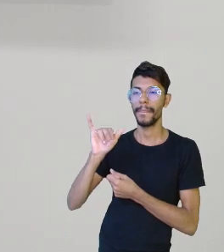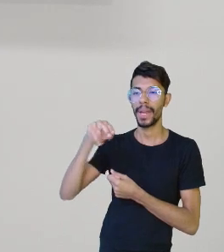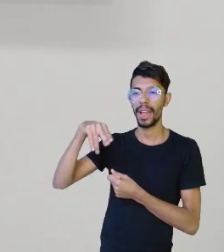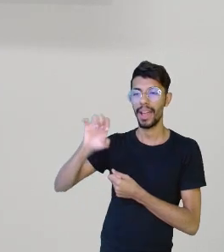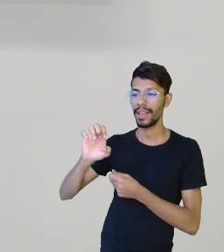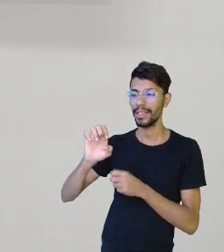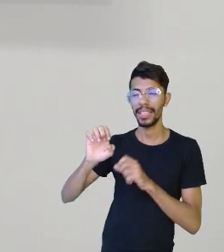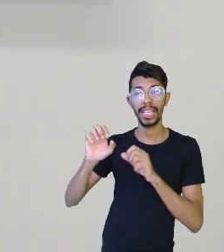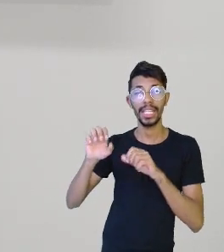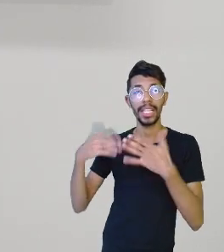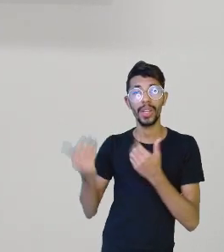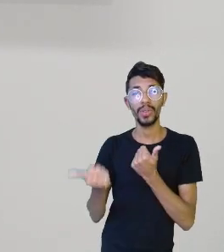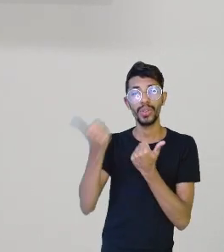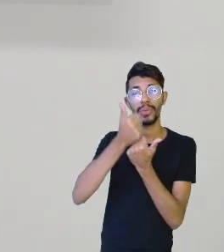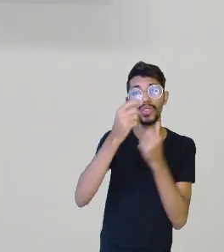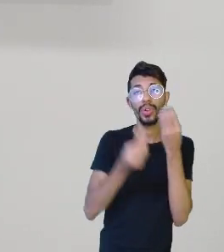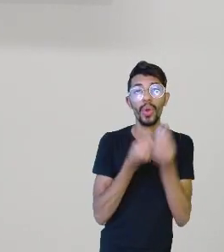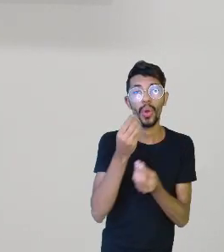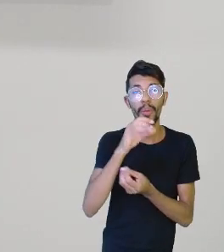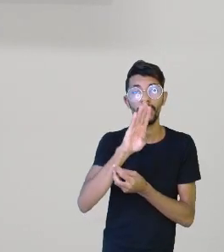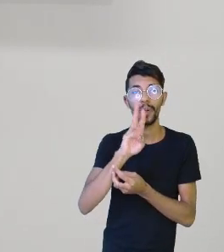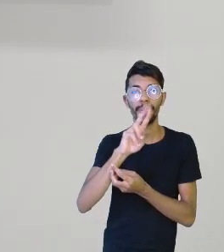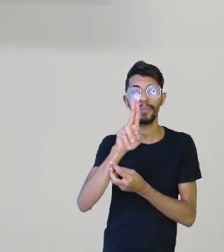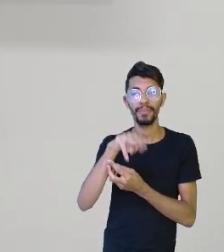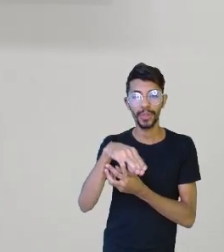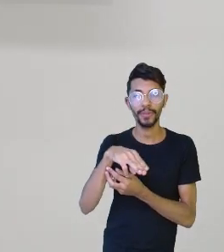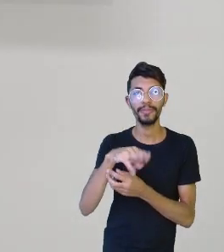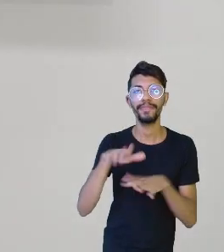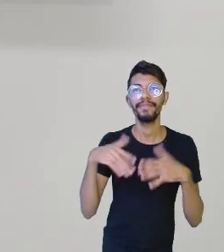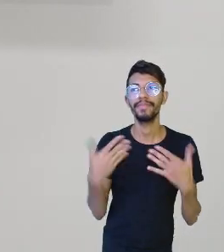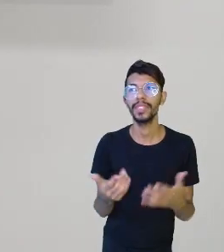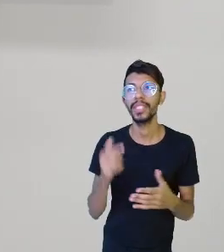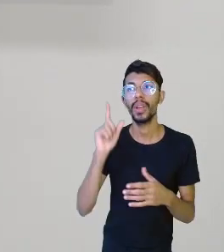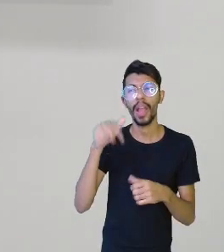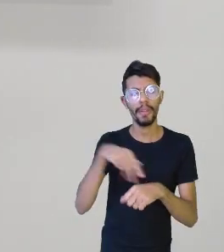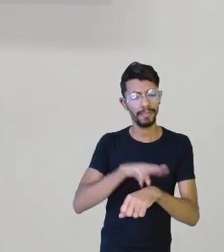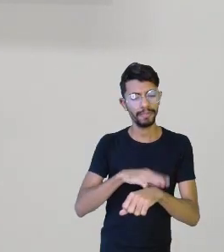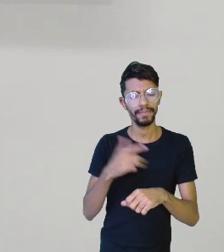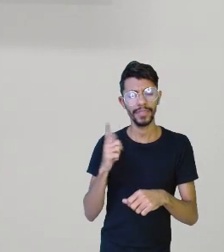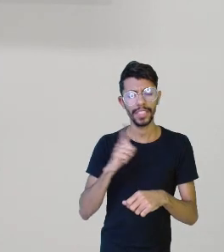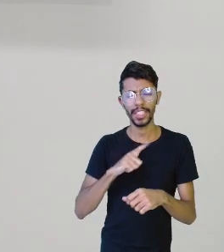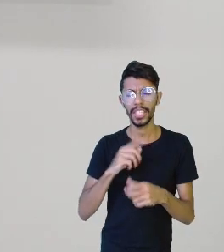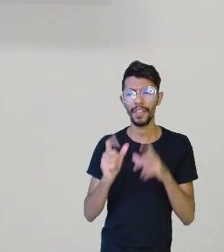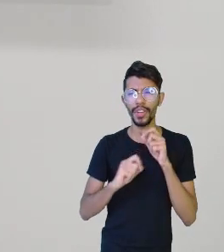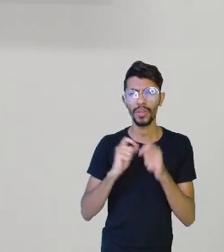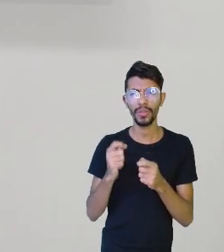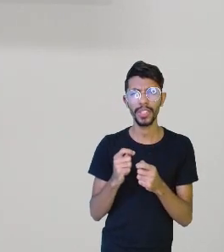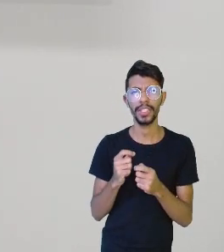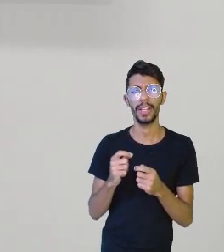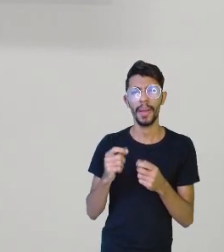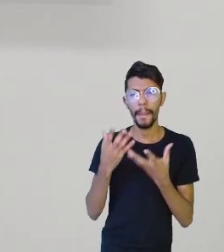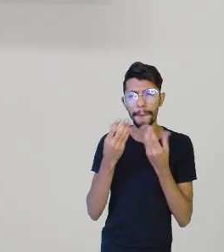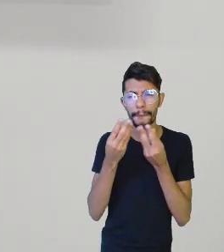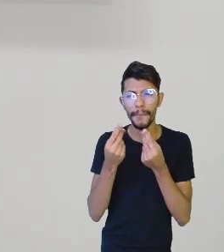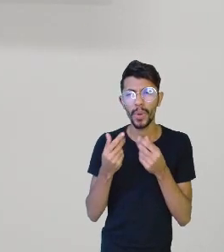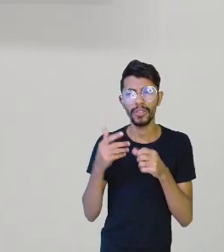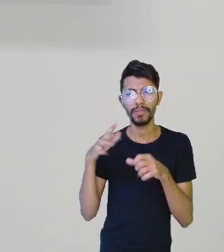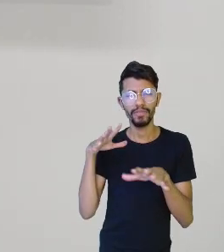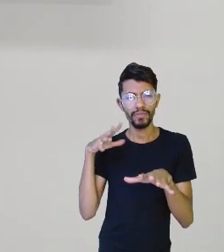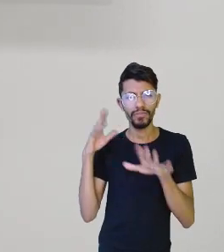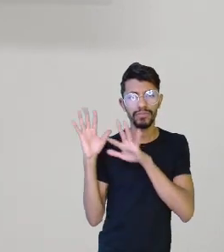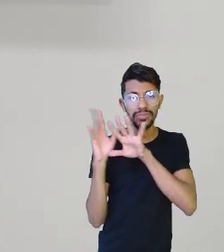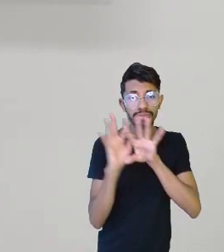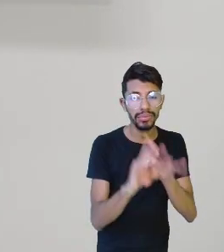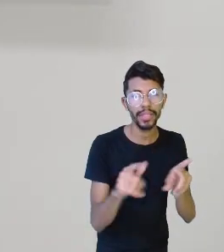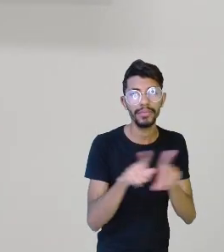conhecido. Então, ele é um monumento que testemunhou muitas invasões e revoluções registrados em